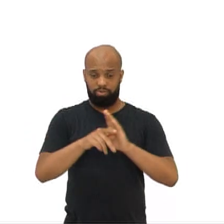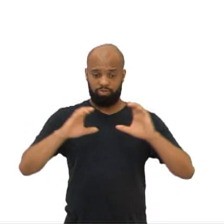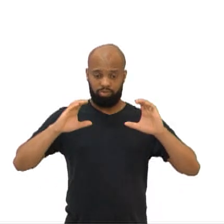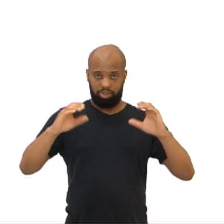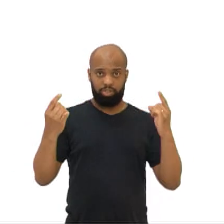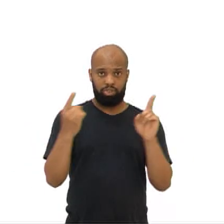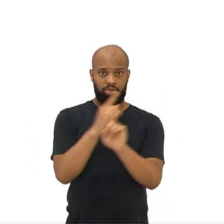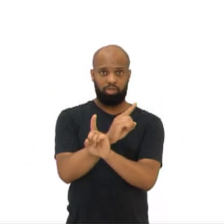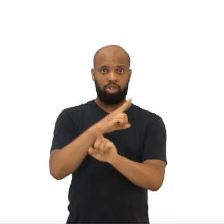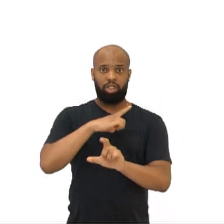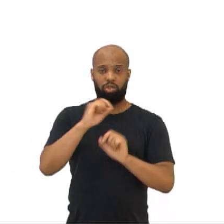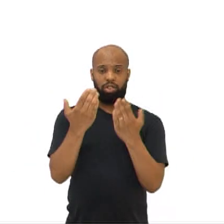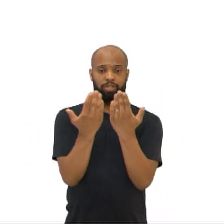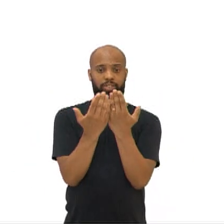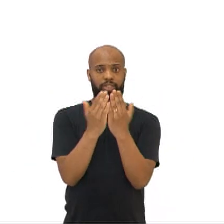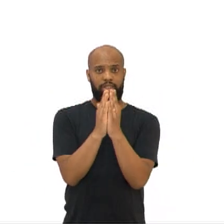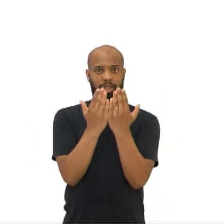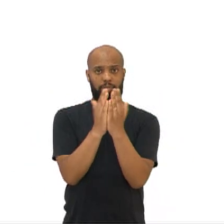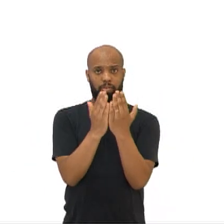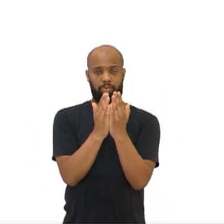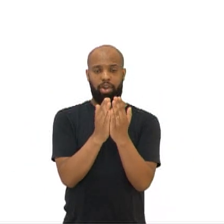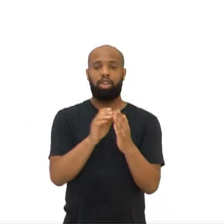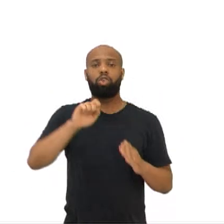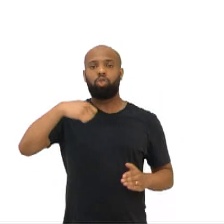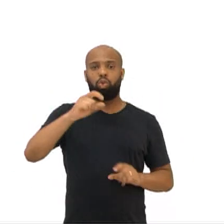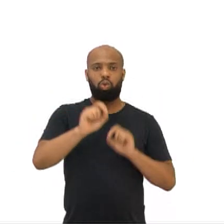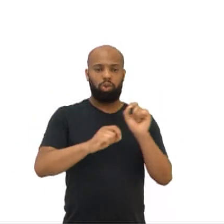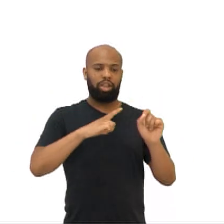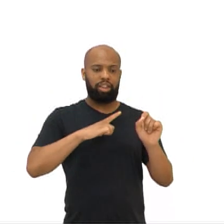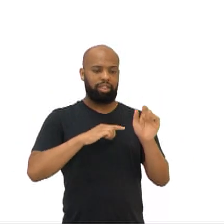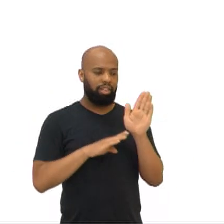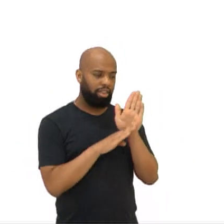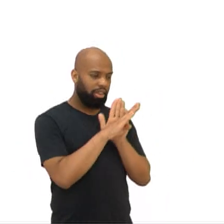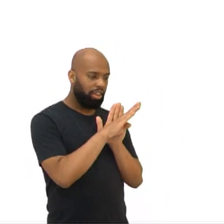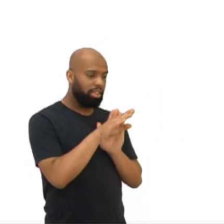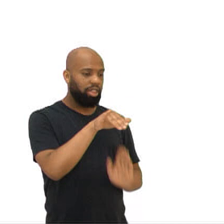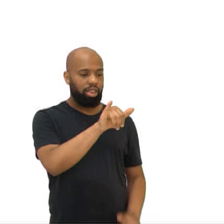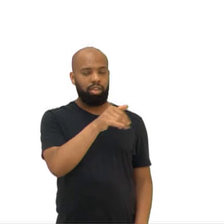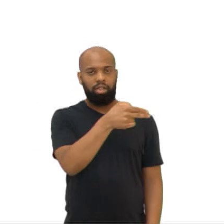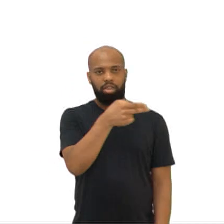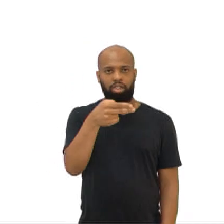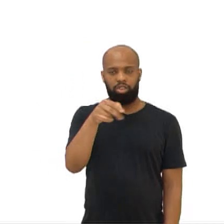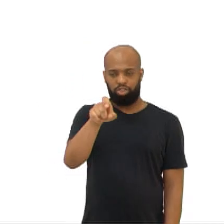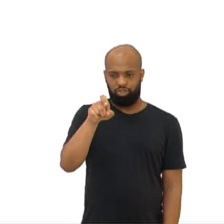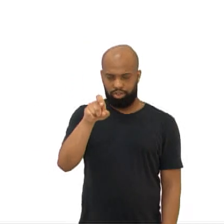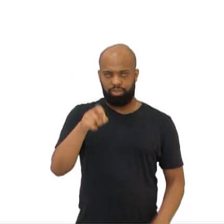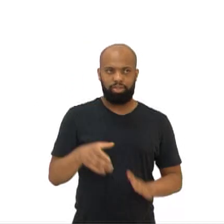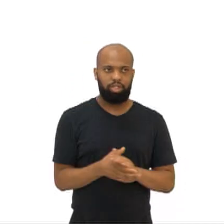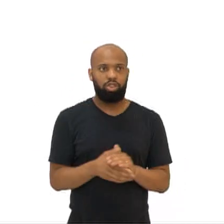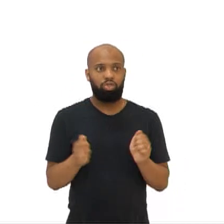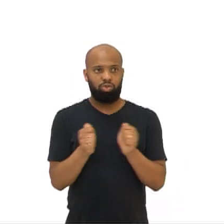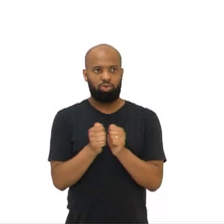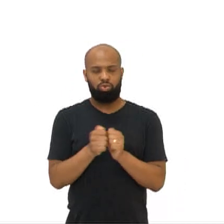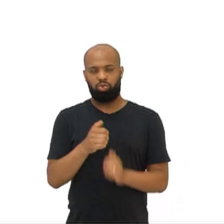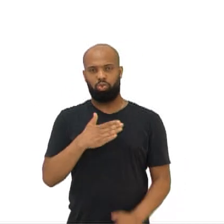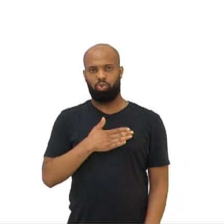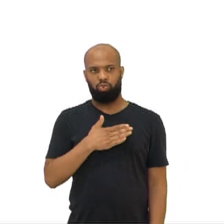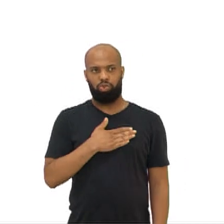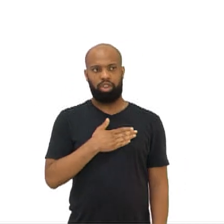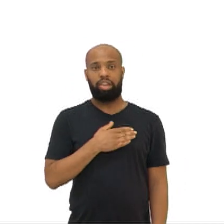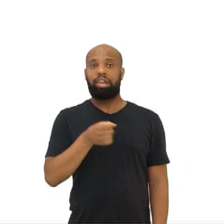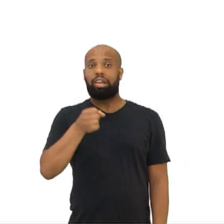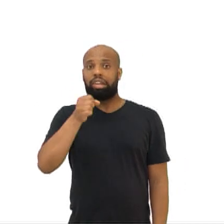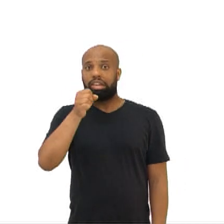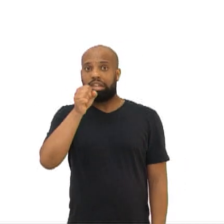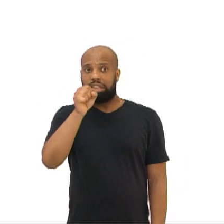são simétricos em relação à reta y igual a x. Vem comigo. Sempre